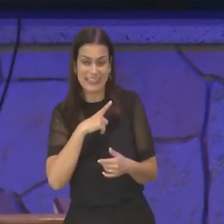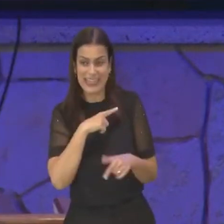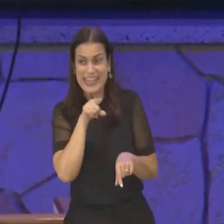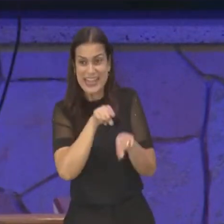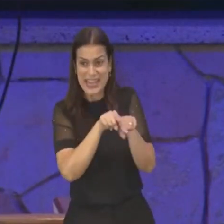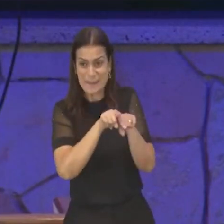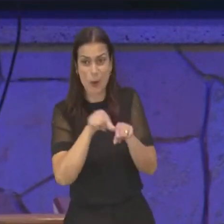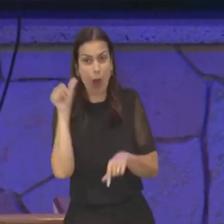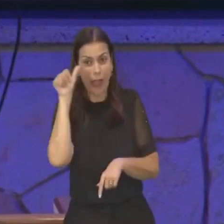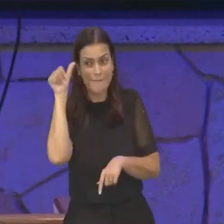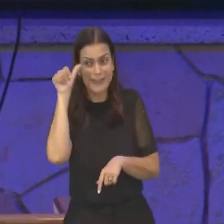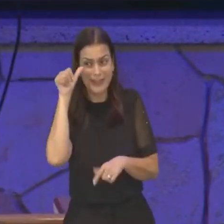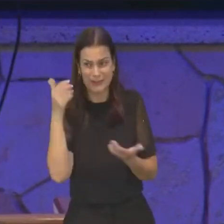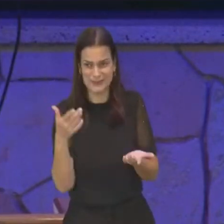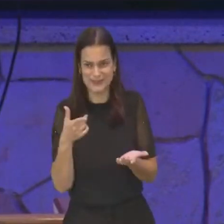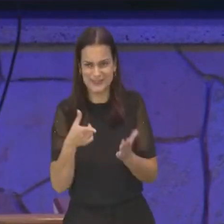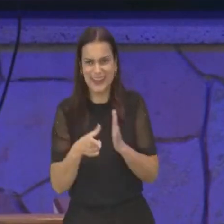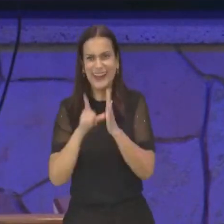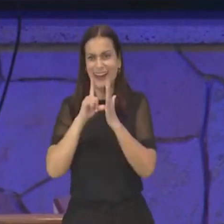só irmãs.